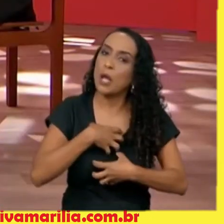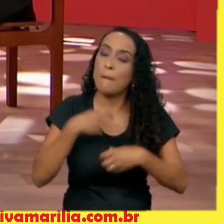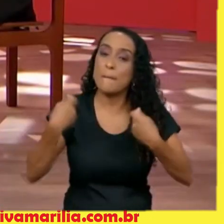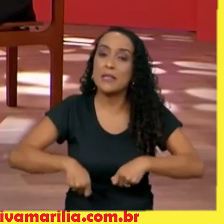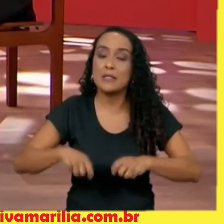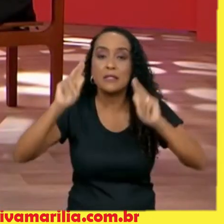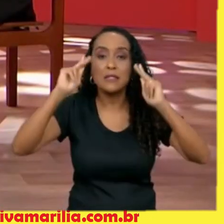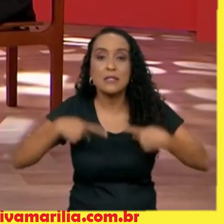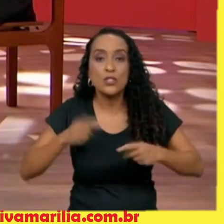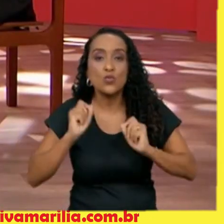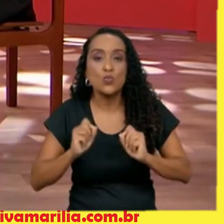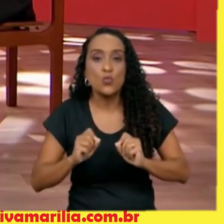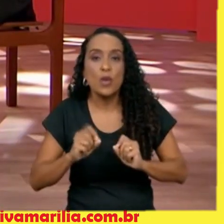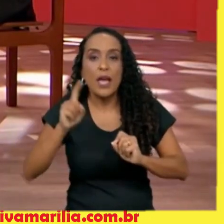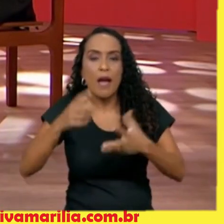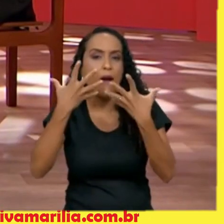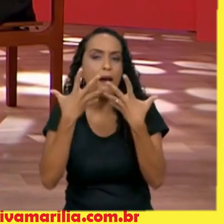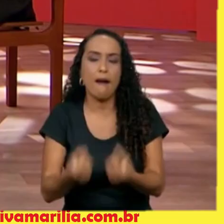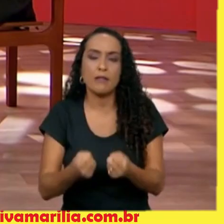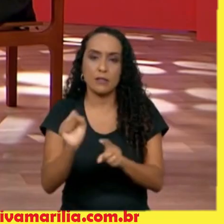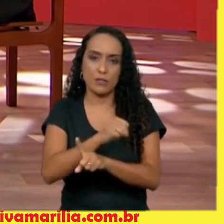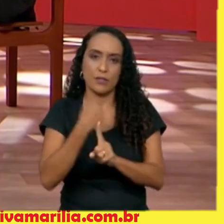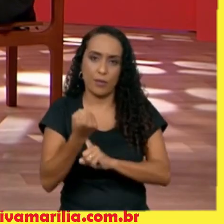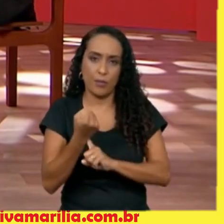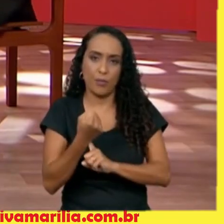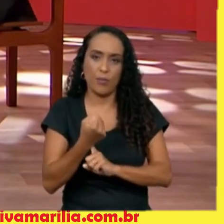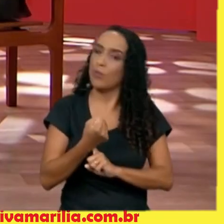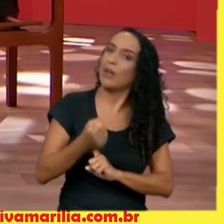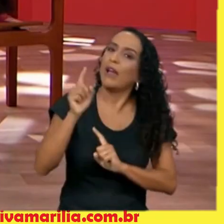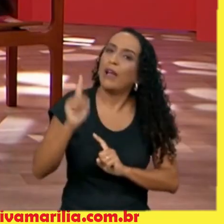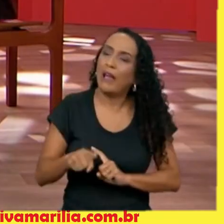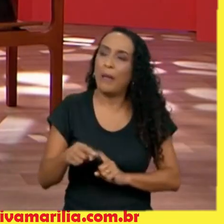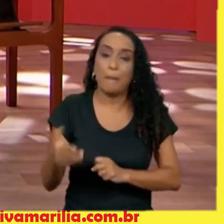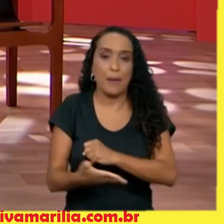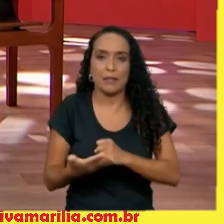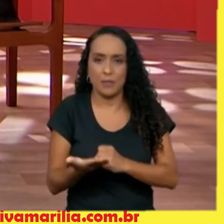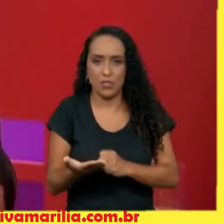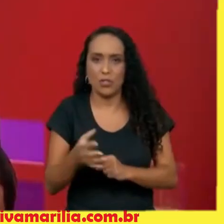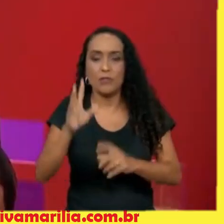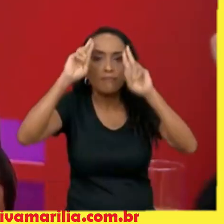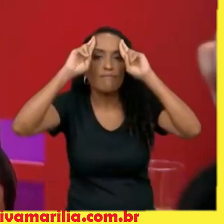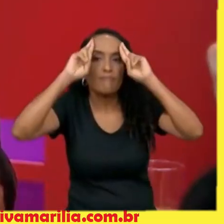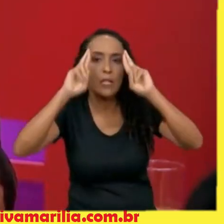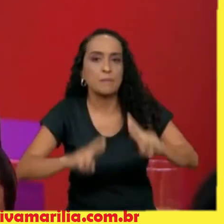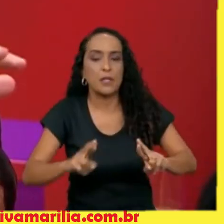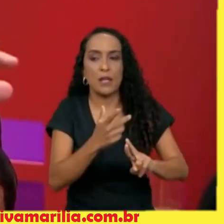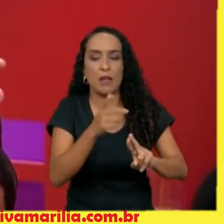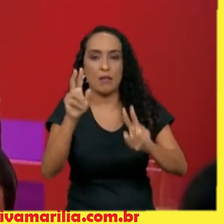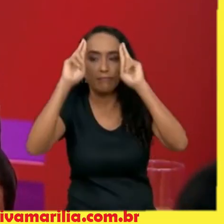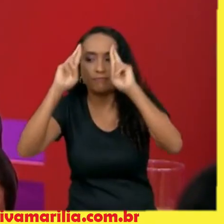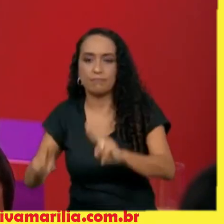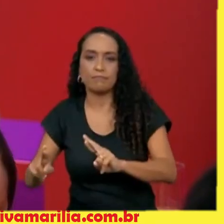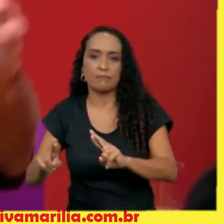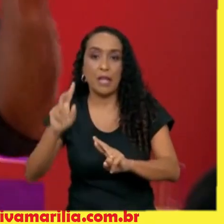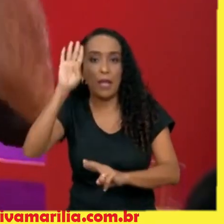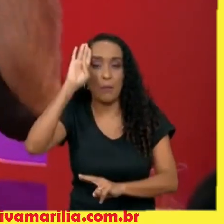humana é reconhecimento social. O que é basicamente isso. Você ser respeitado pelos outros. Claro. Essa é a nossa